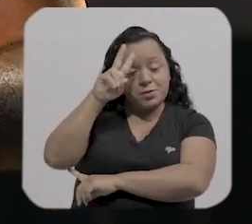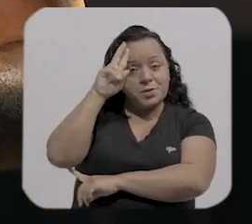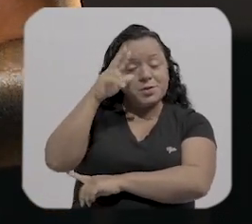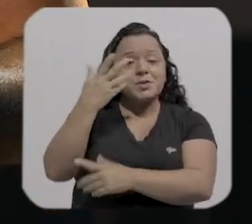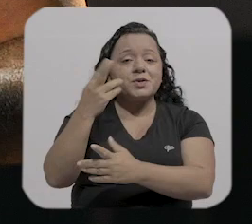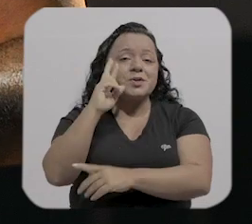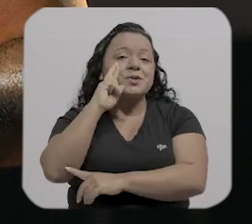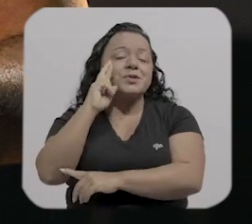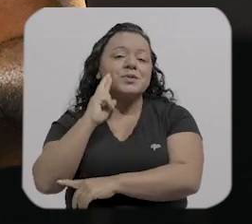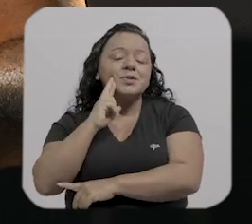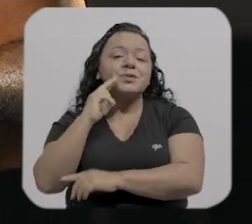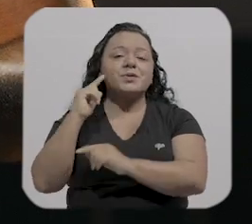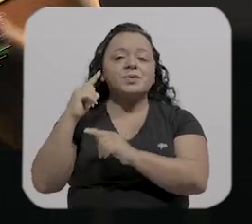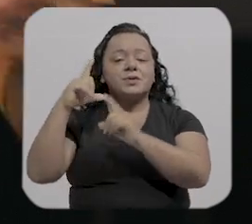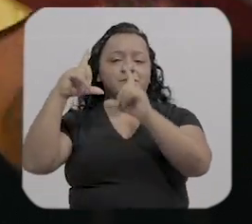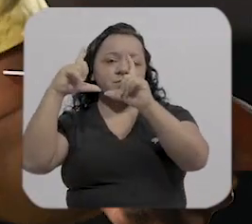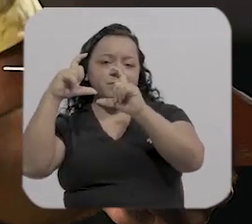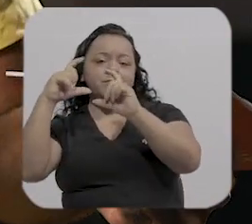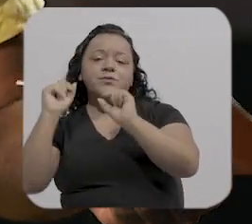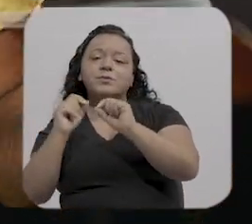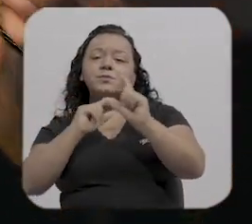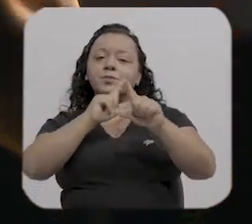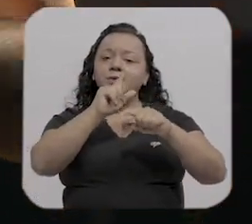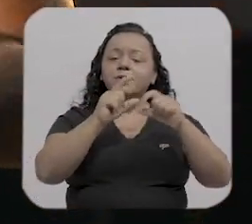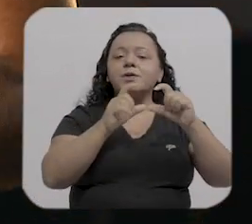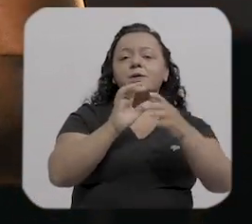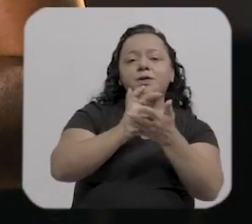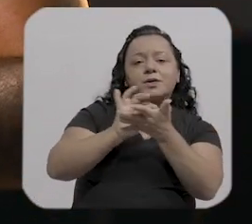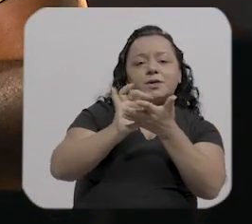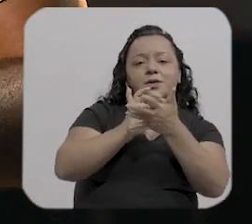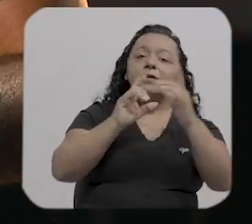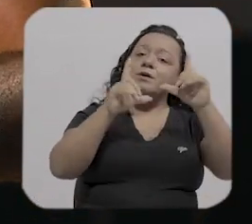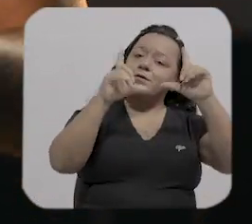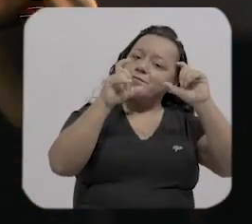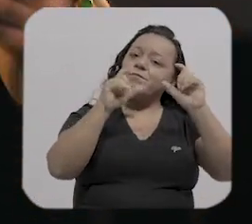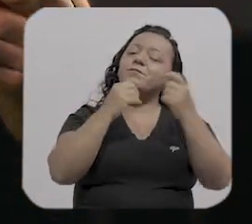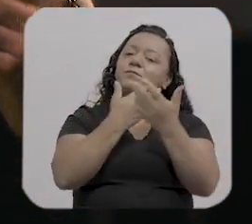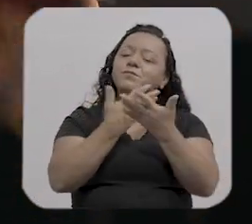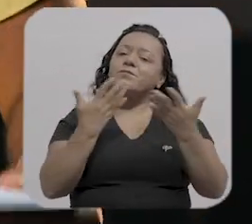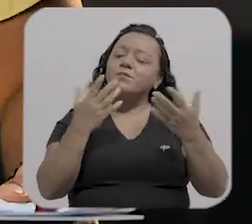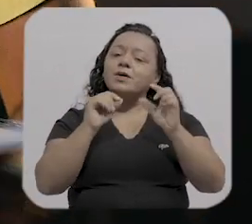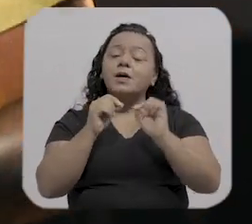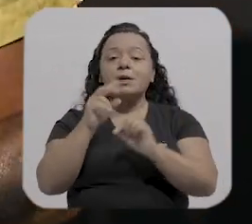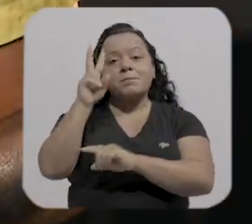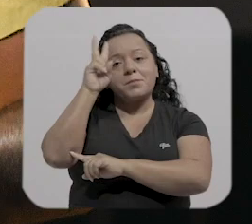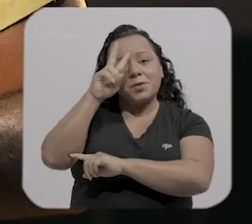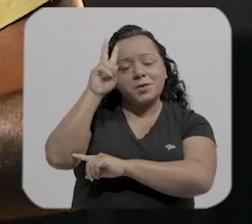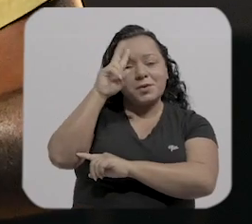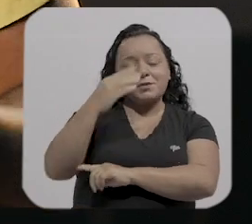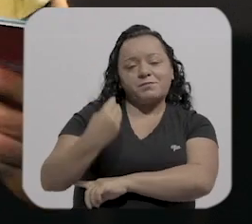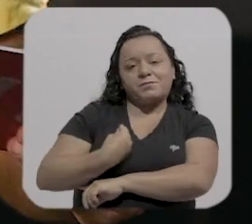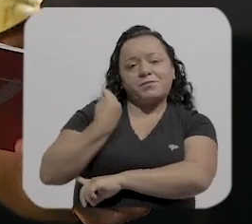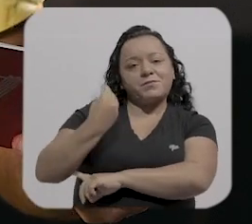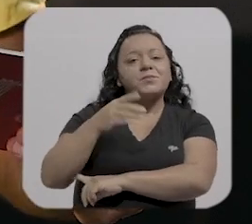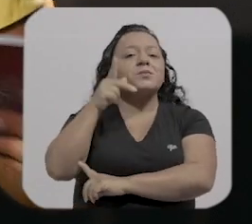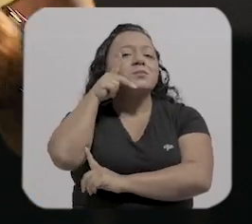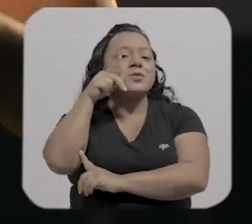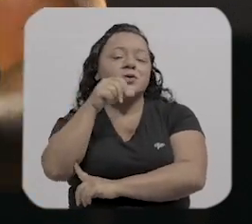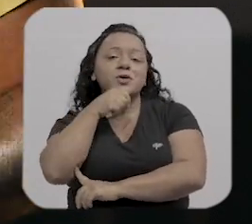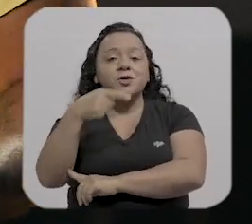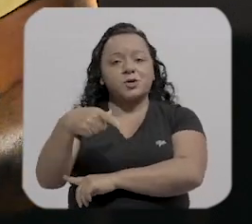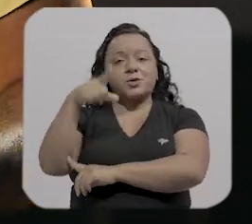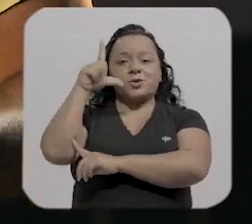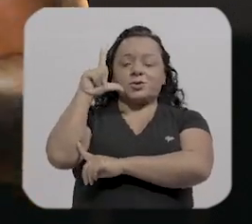transpassa a era da fotografia analógica para a digital. É a memória viva de uma Porto Velho de ontem